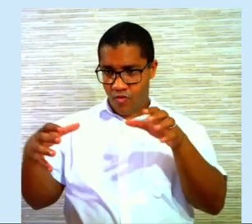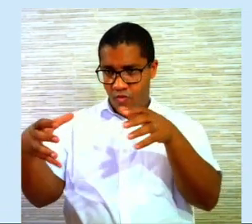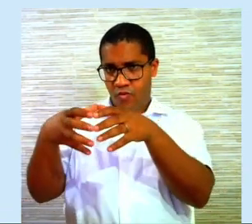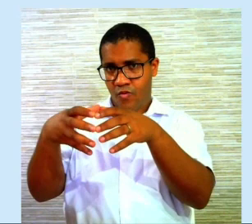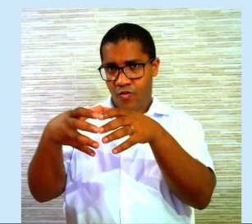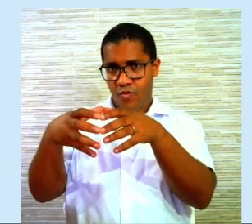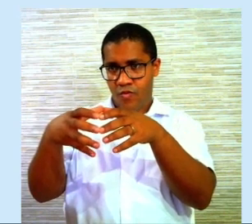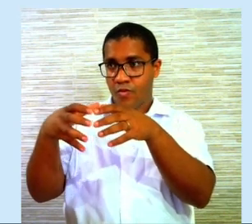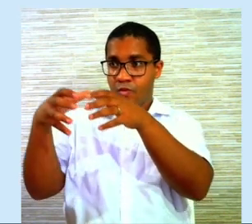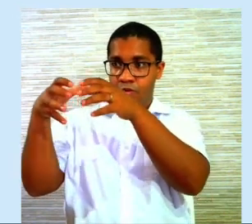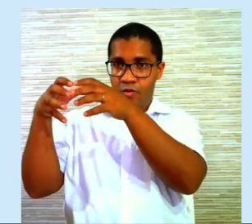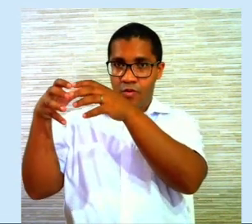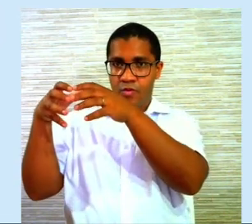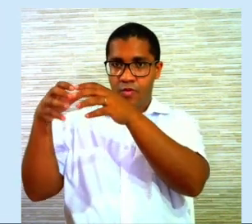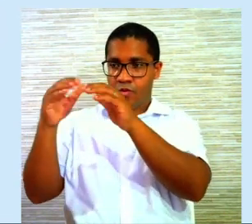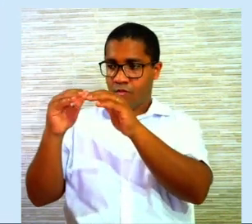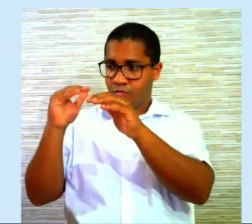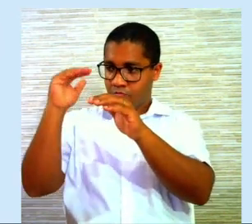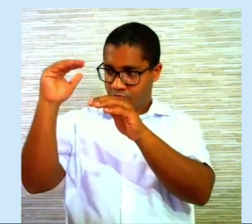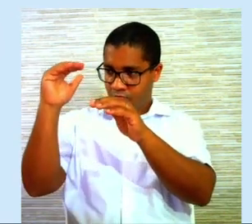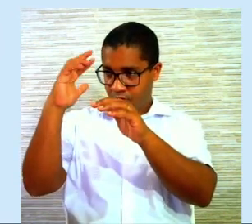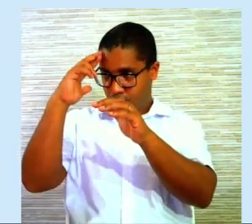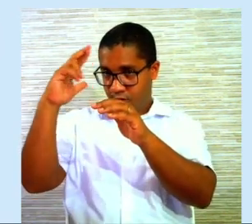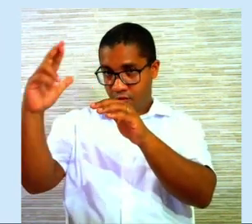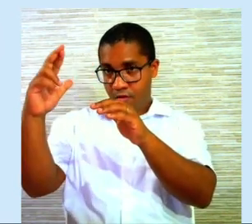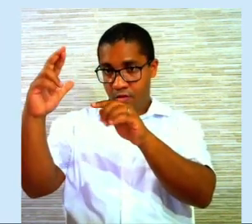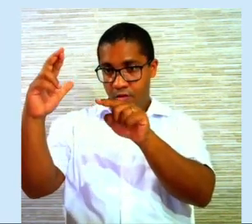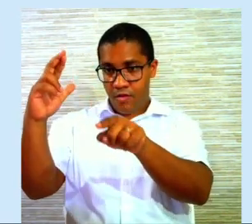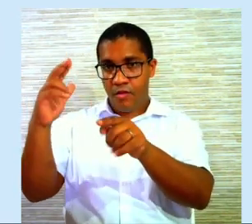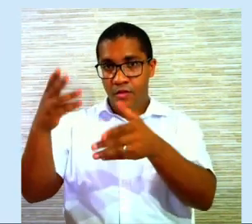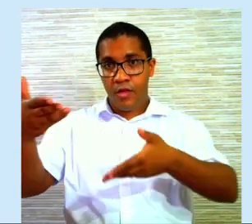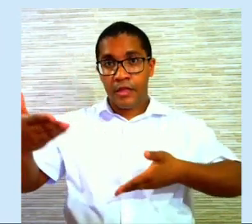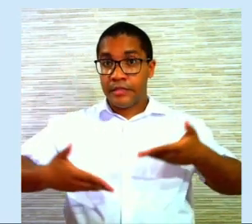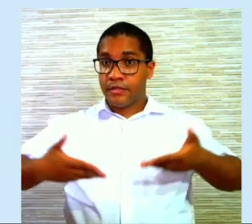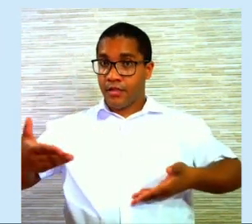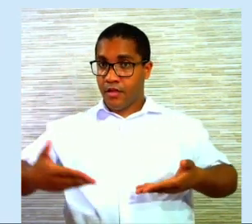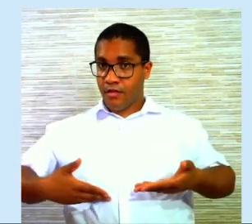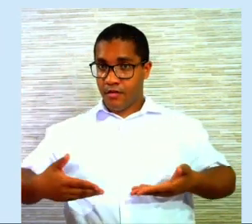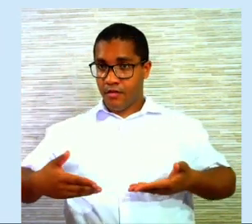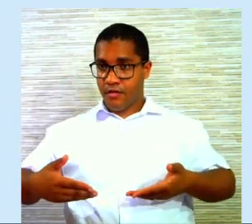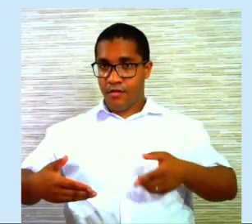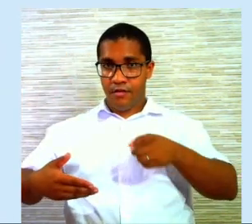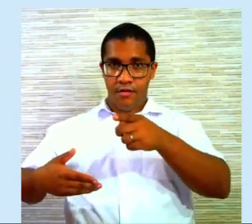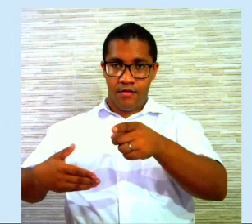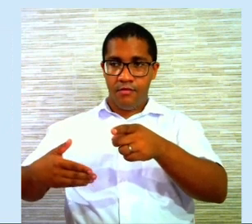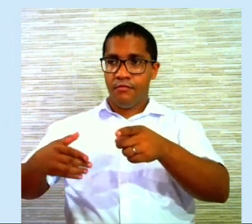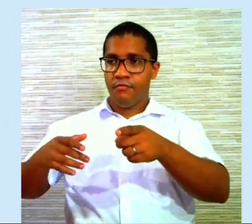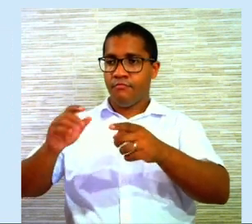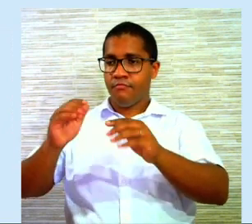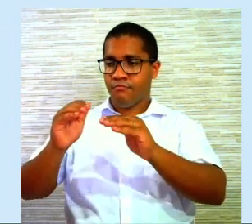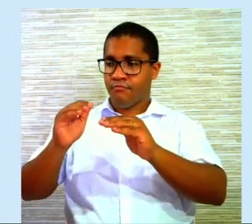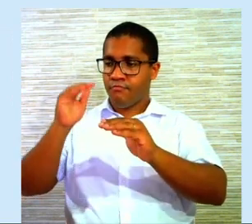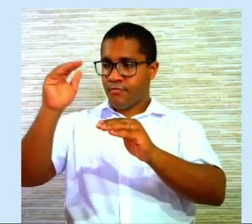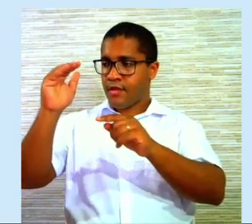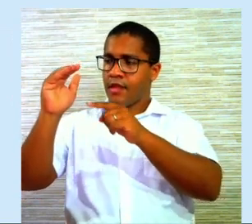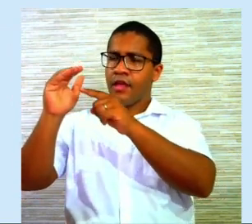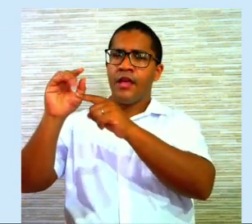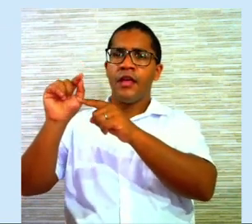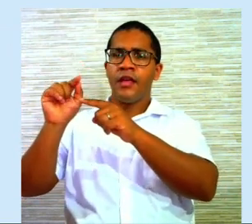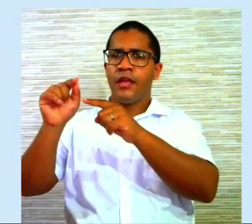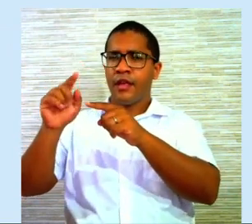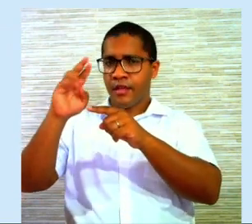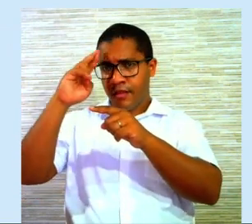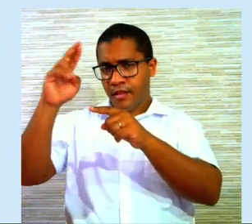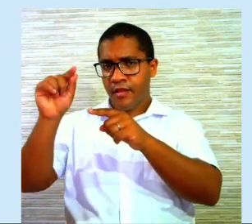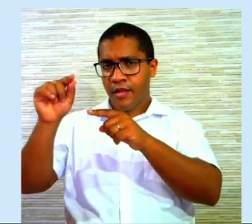escravo? Senhor e servo. Isso. Senhor, os donos da terra, e o